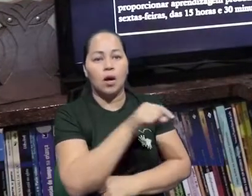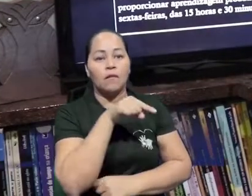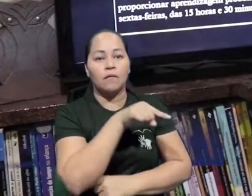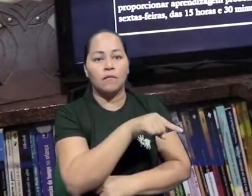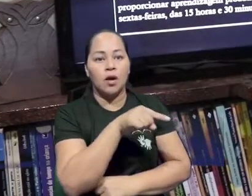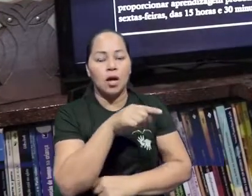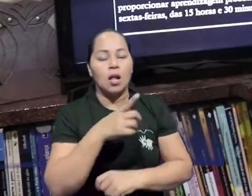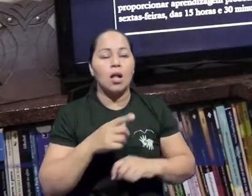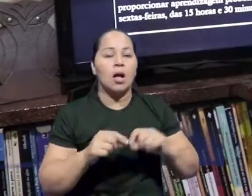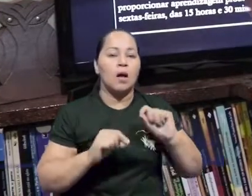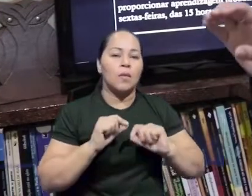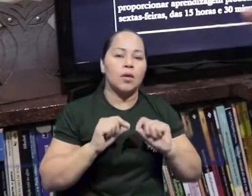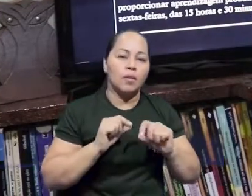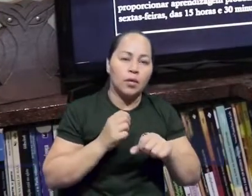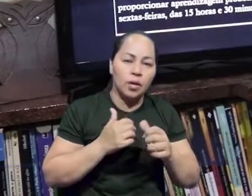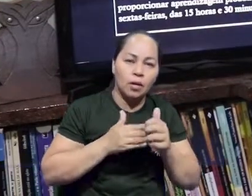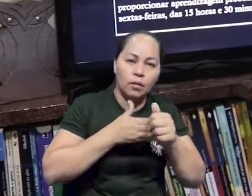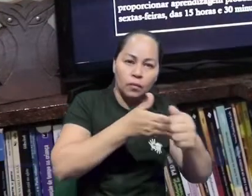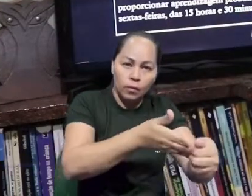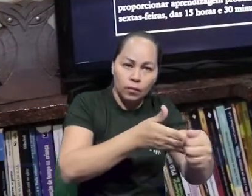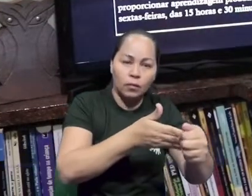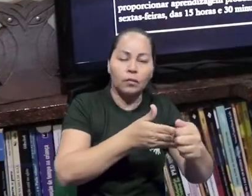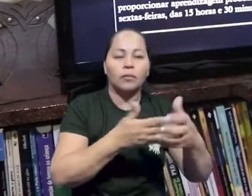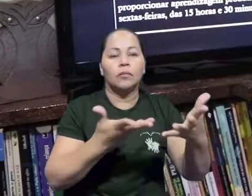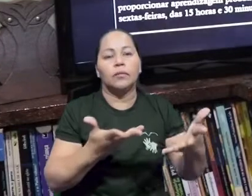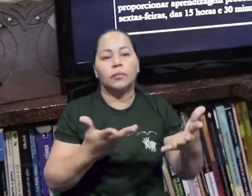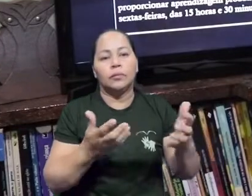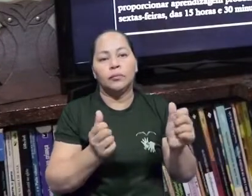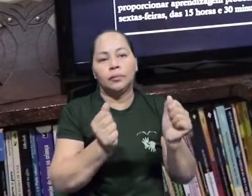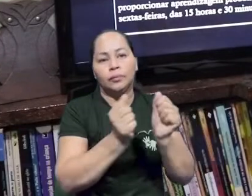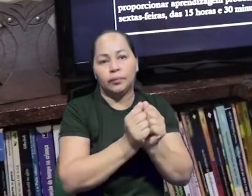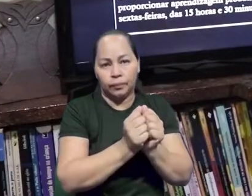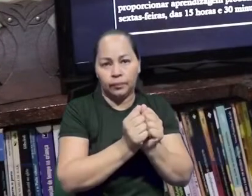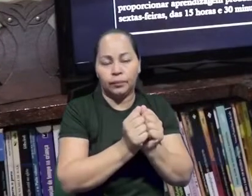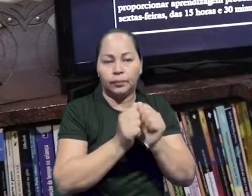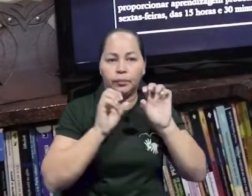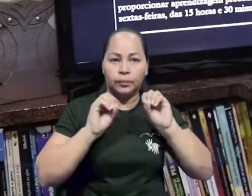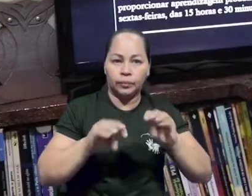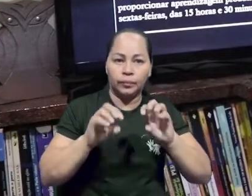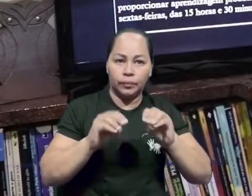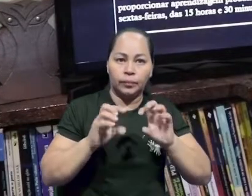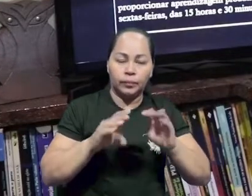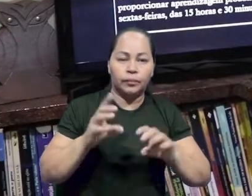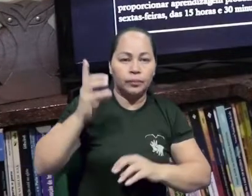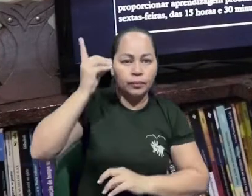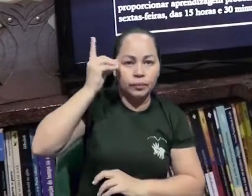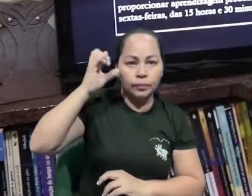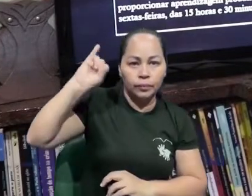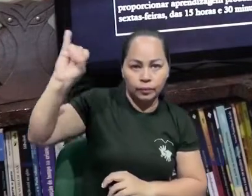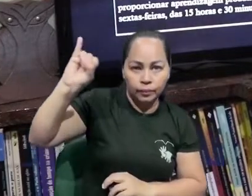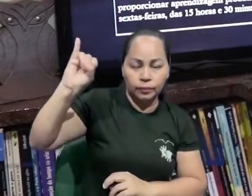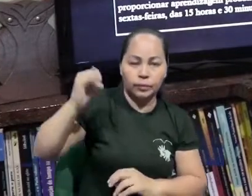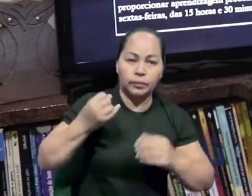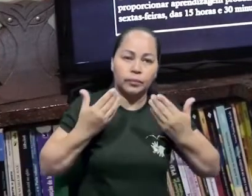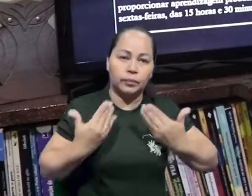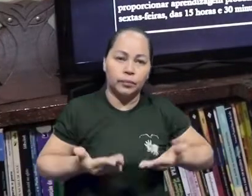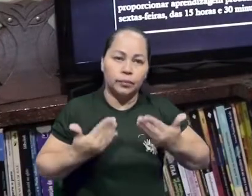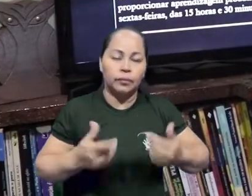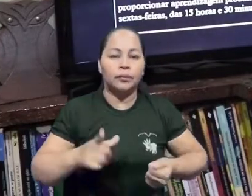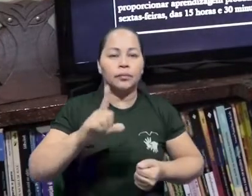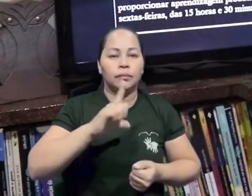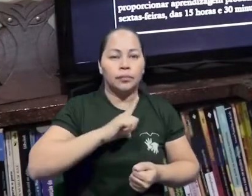Cada um desses itens a gente discorre, mas aqui eu coloquei corrido, tá? Então, no caso do DI leve,